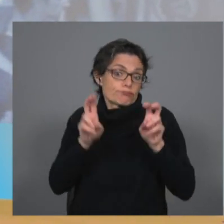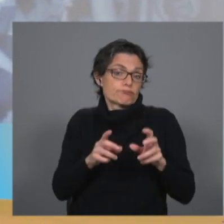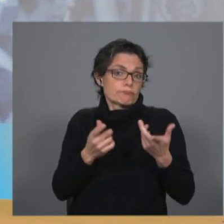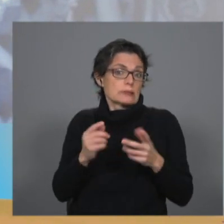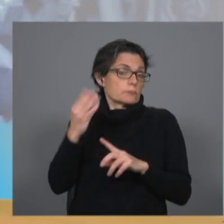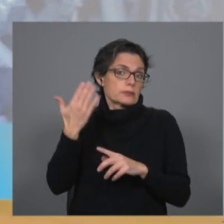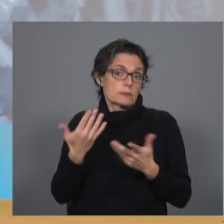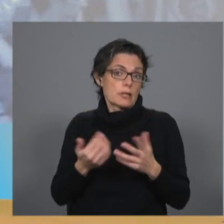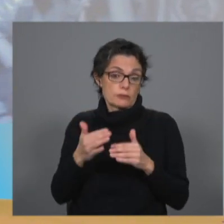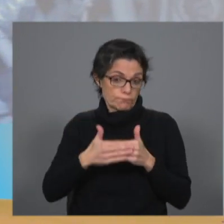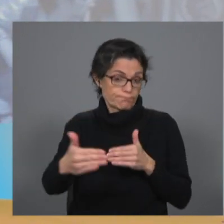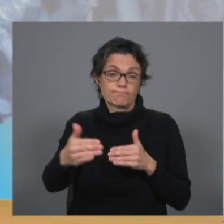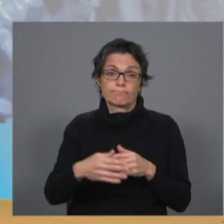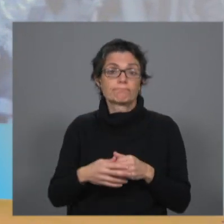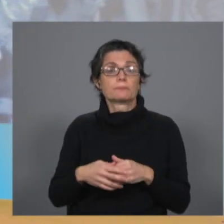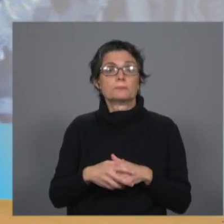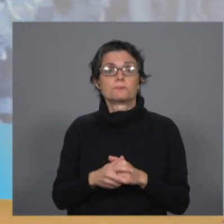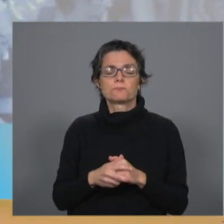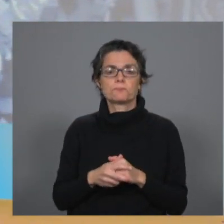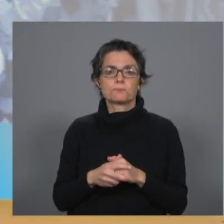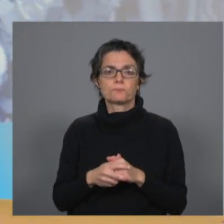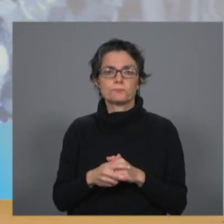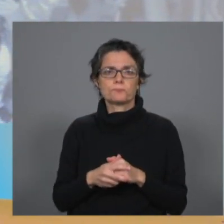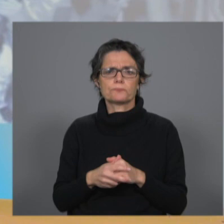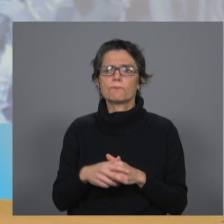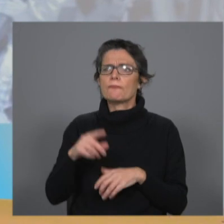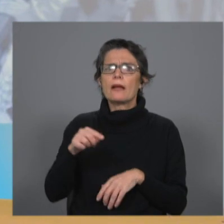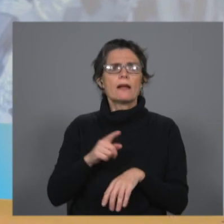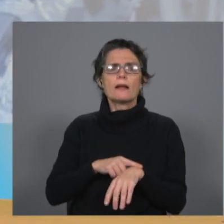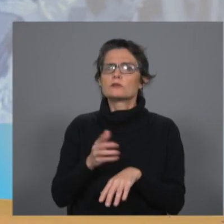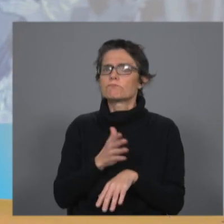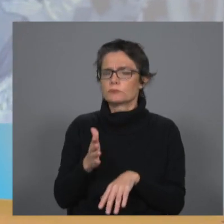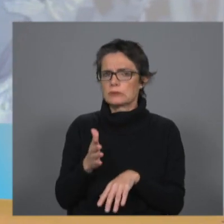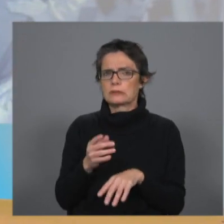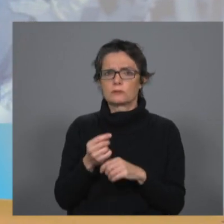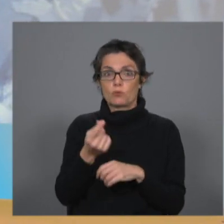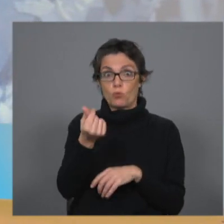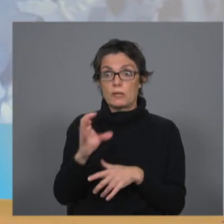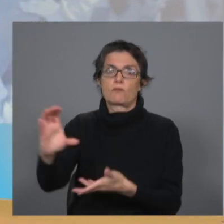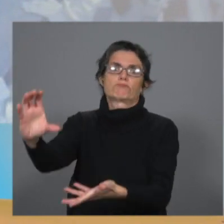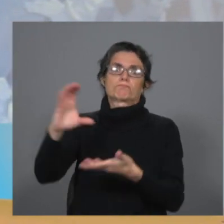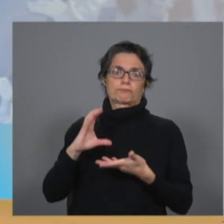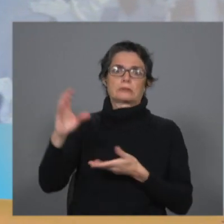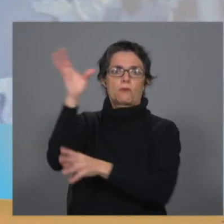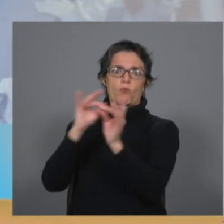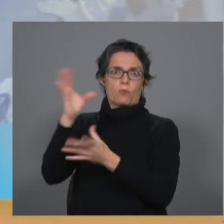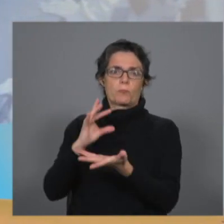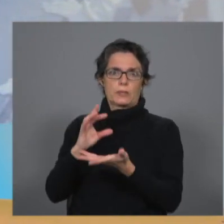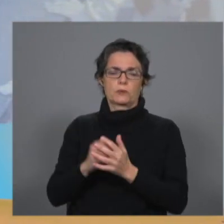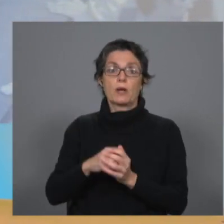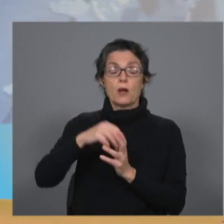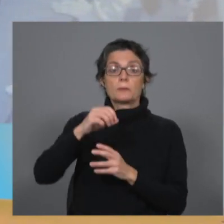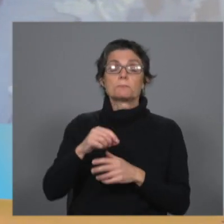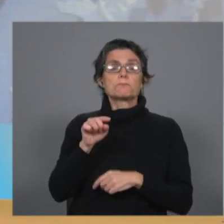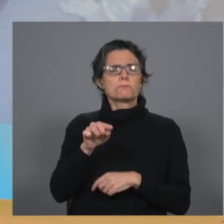momento também, penso que será propício, fala-se muito da bazuca, mas espera-se que